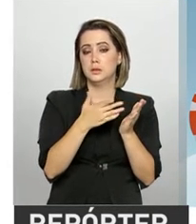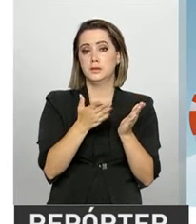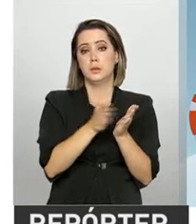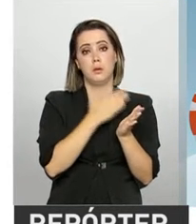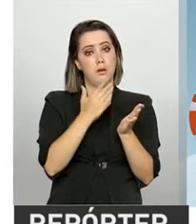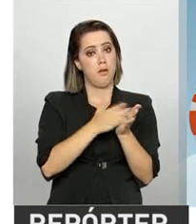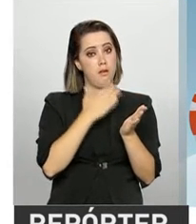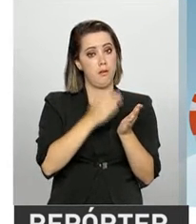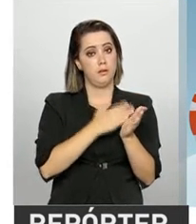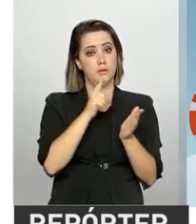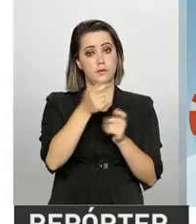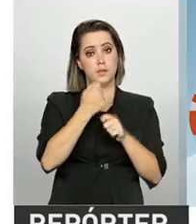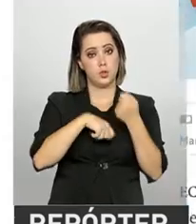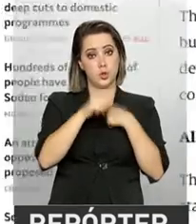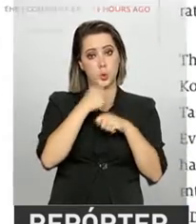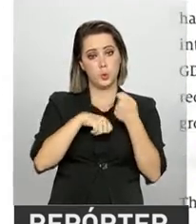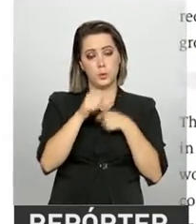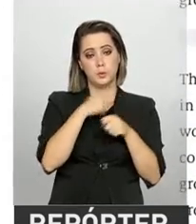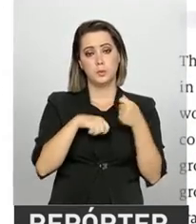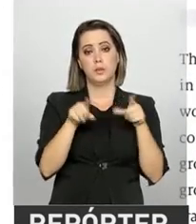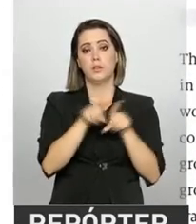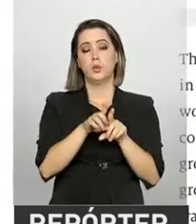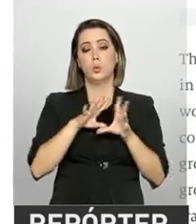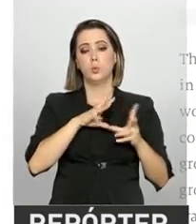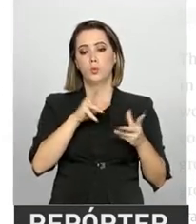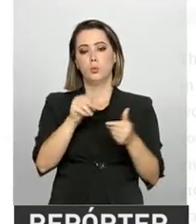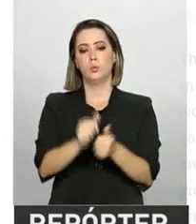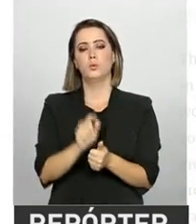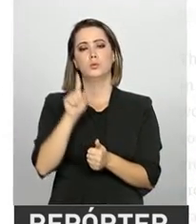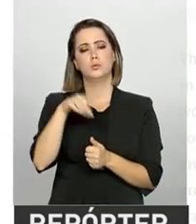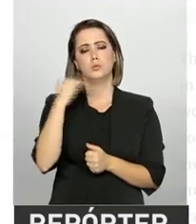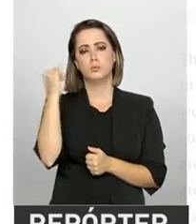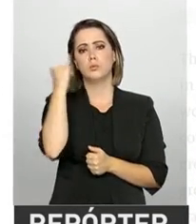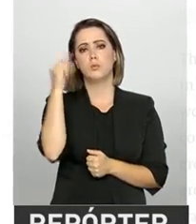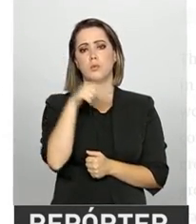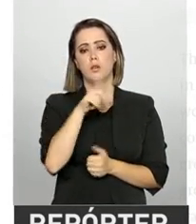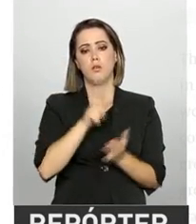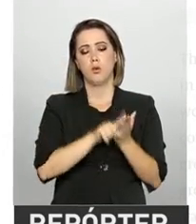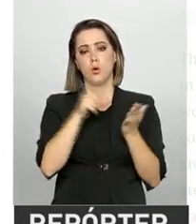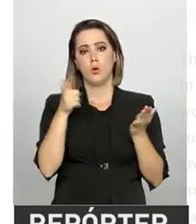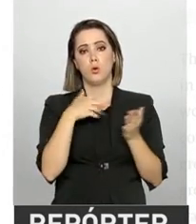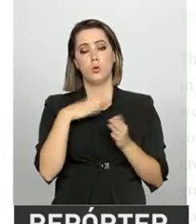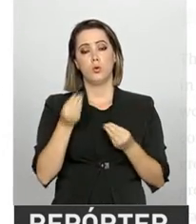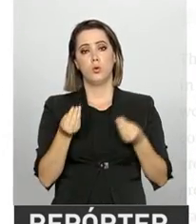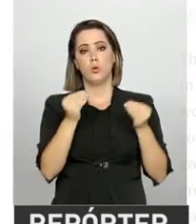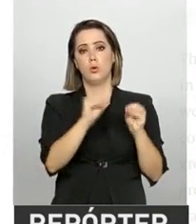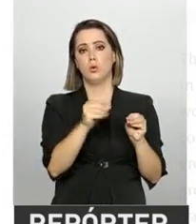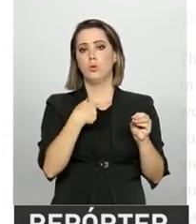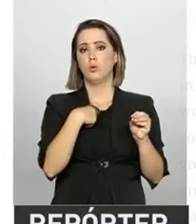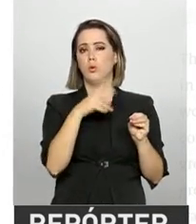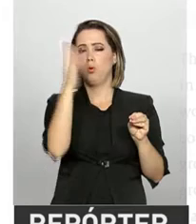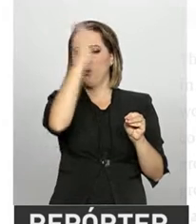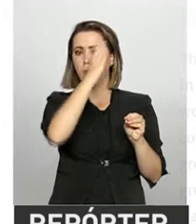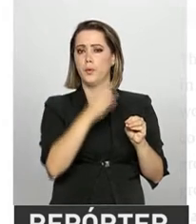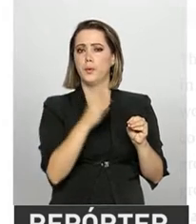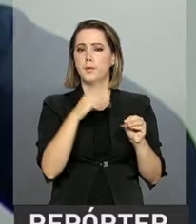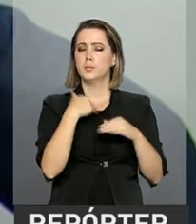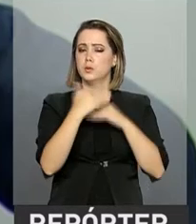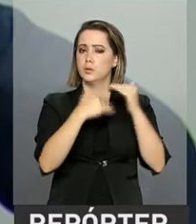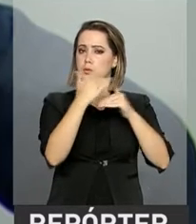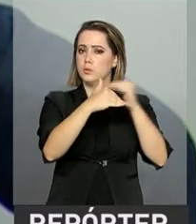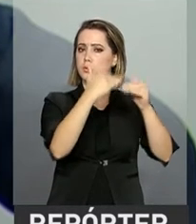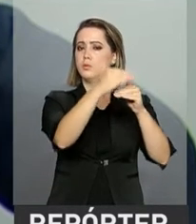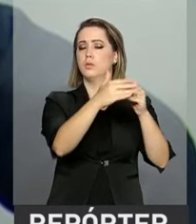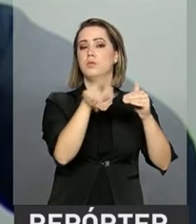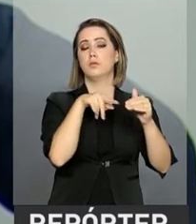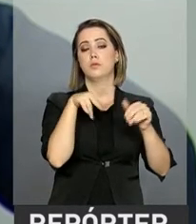sobre economia do mundo, a revista The Economist, que na última edição incluiu o Brasil no ranking de países que estão avançando. O futuro